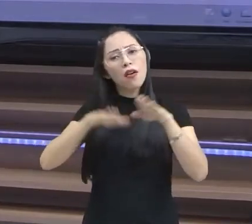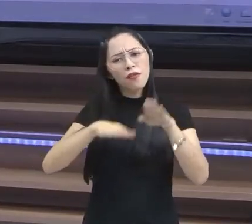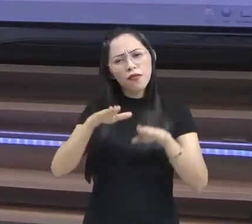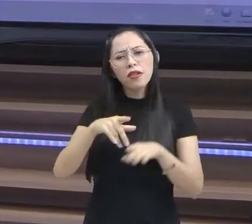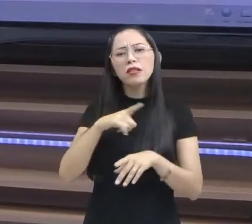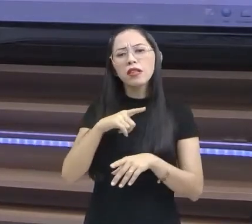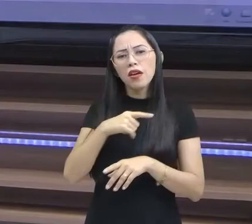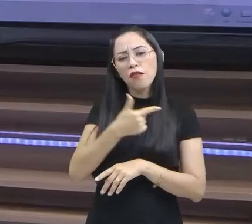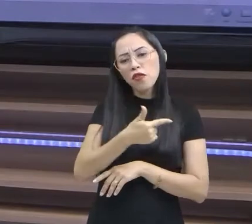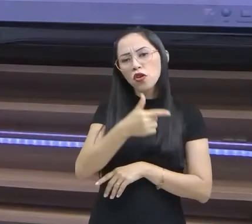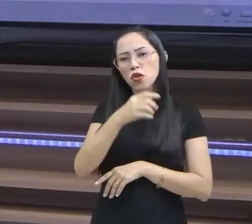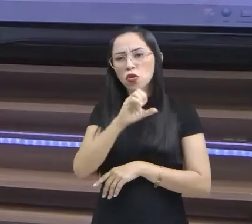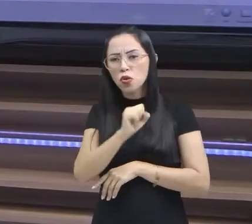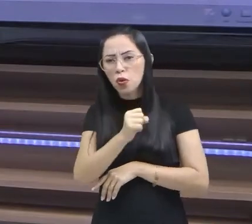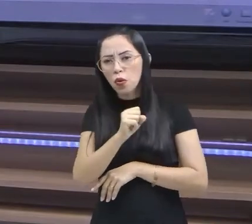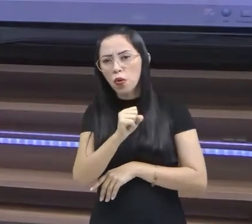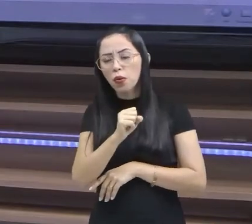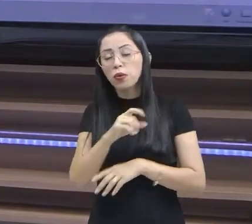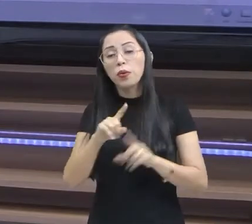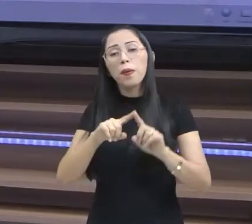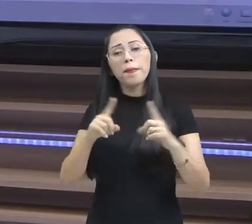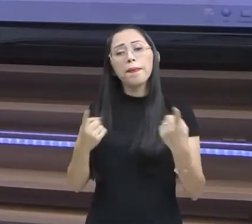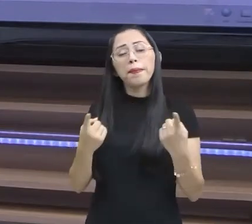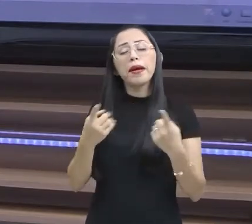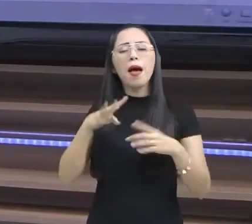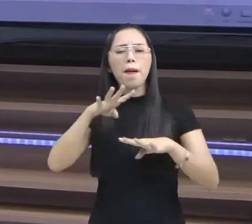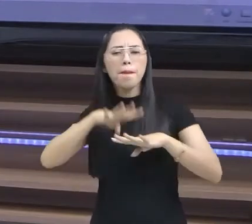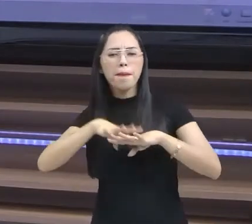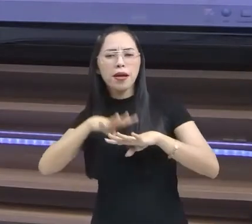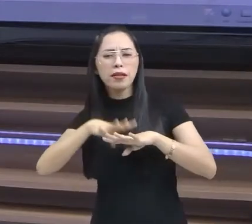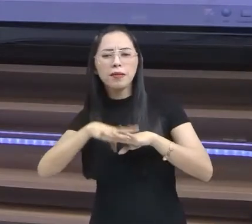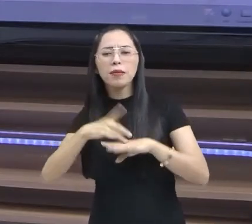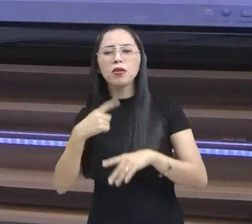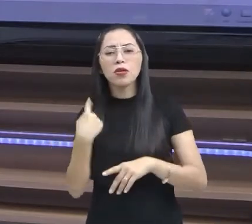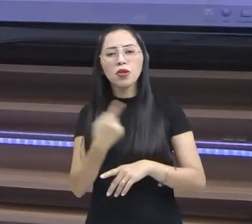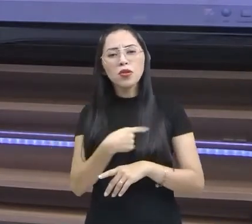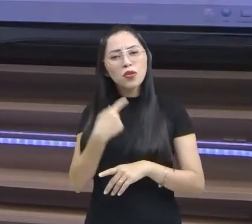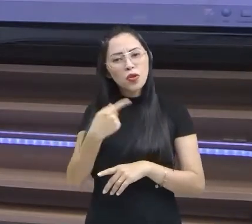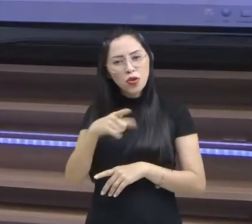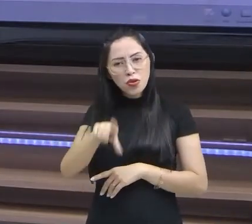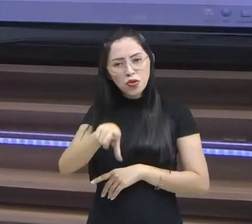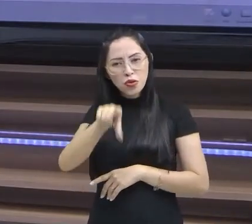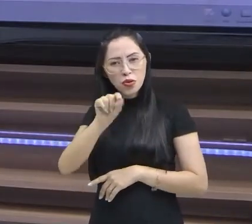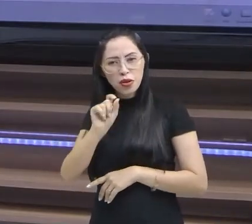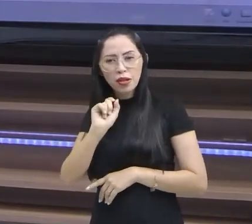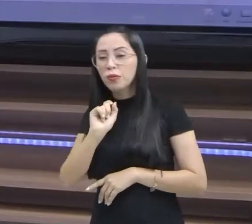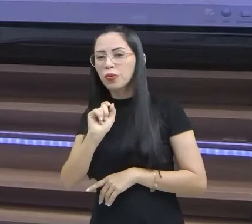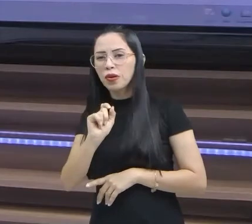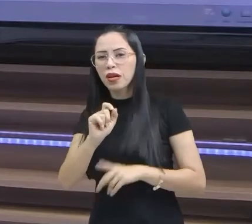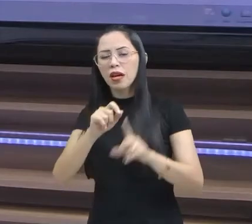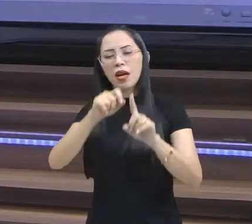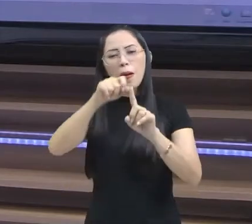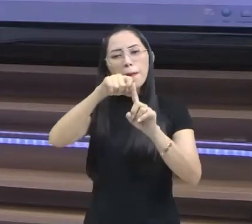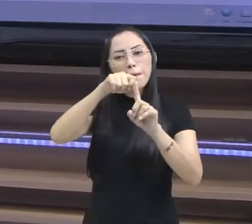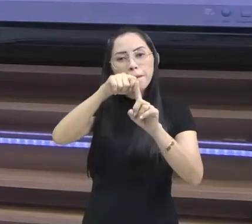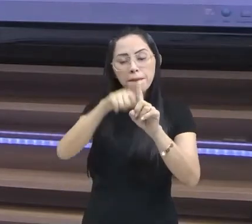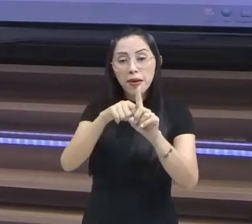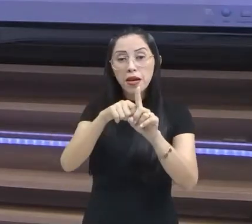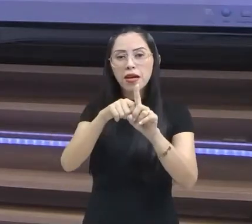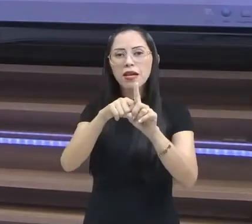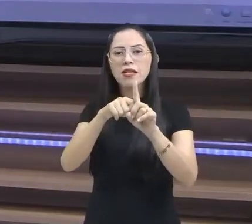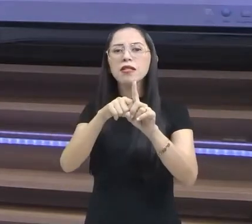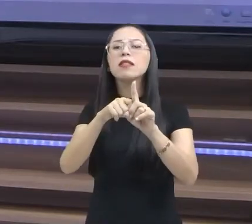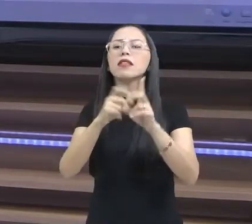na matemática a gente usa uma padronização. Então, qual é a padronização? Que o mês, o equivalente dele é